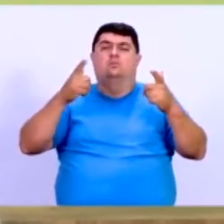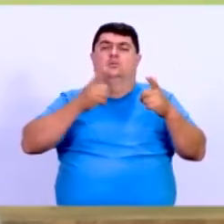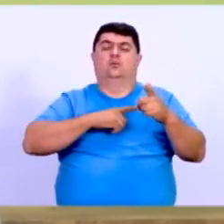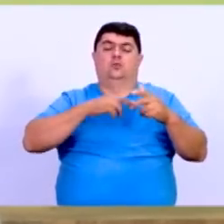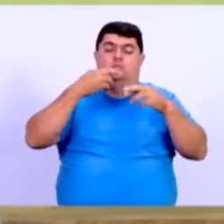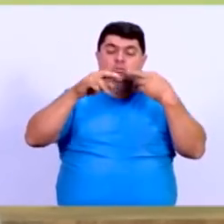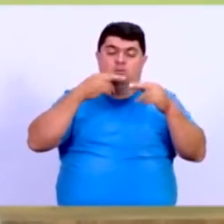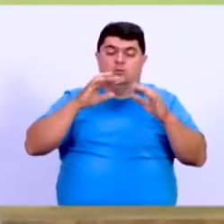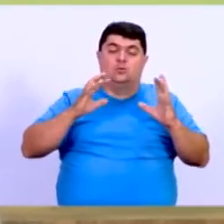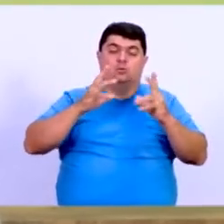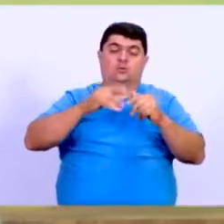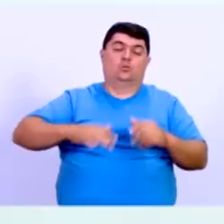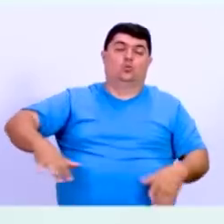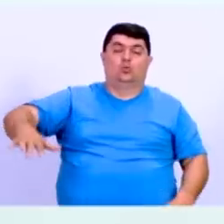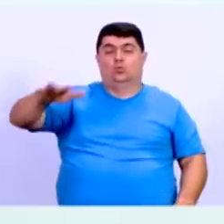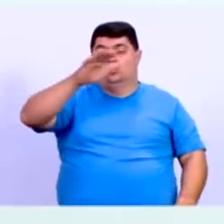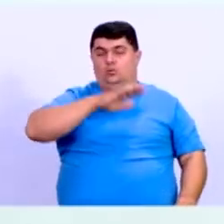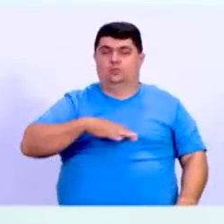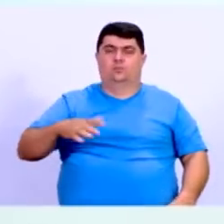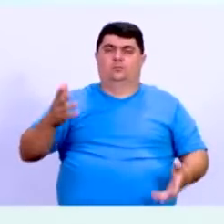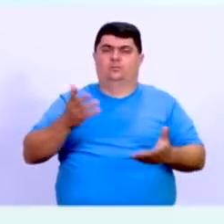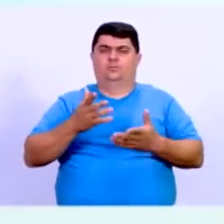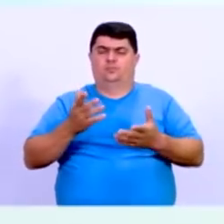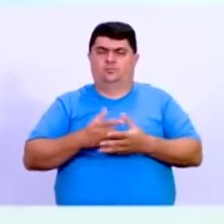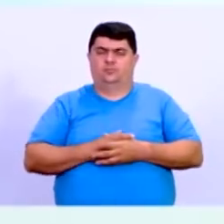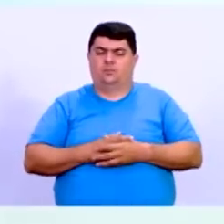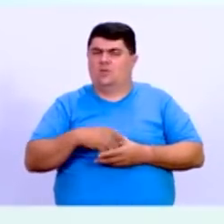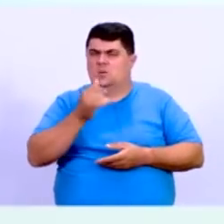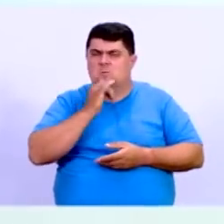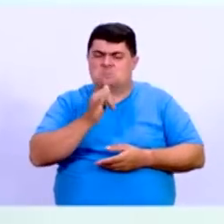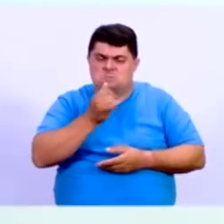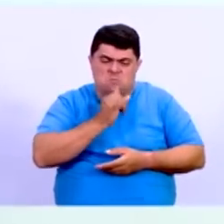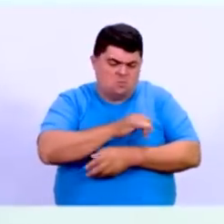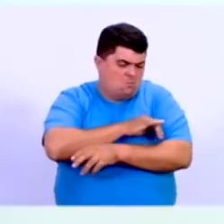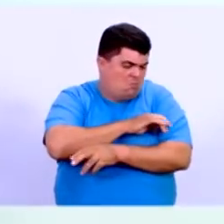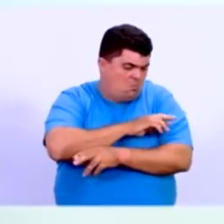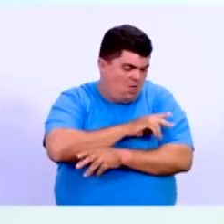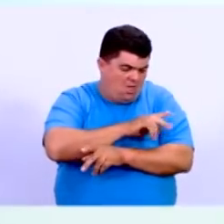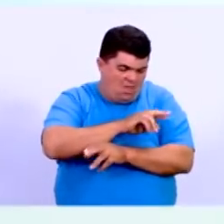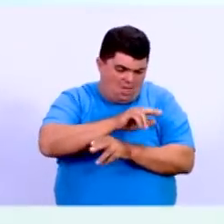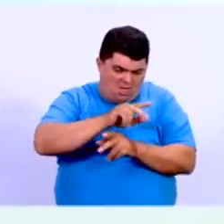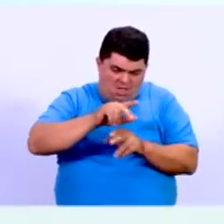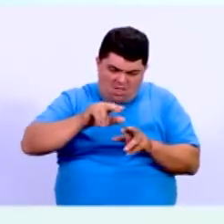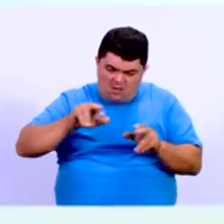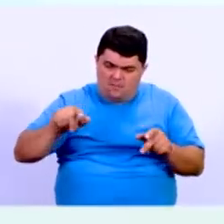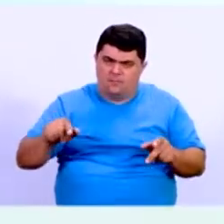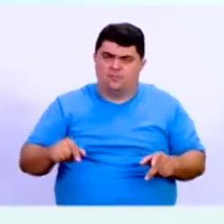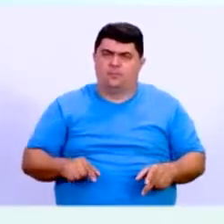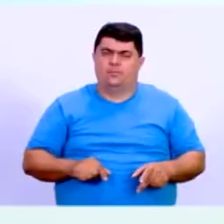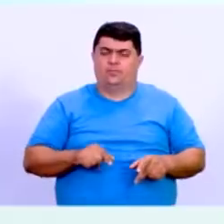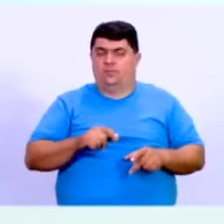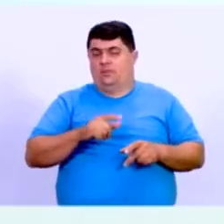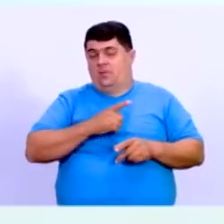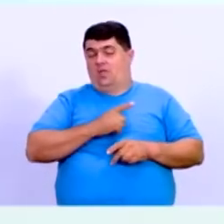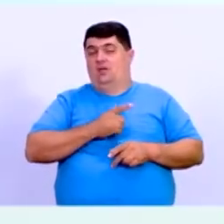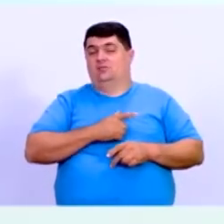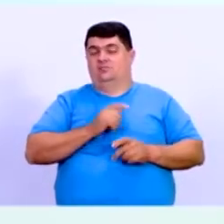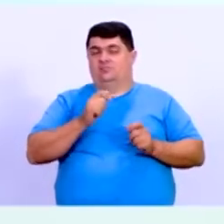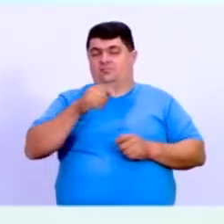redes de tudo hoje. É verdade, né, professor? Tem vários exemplos, né, pessoal, do nosso dia a dia. E aí é aquele negócio, a gente